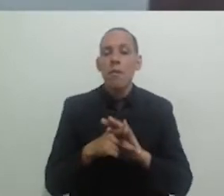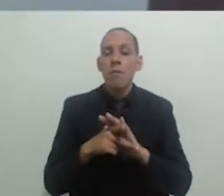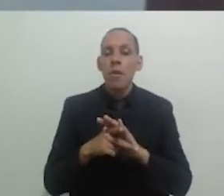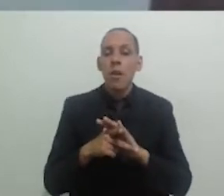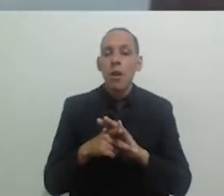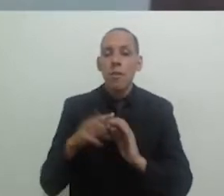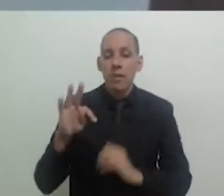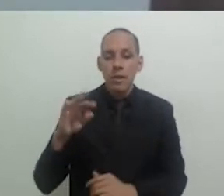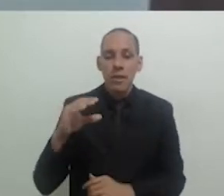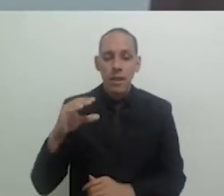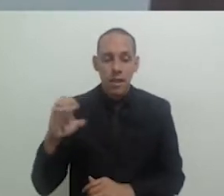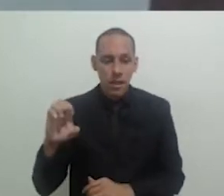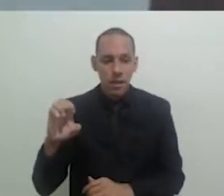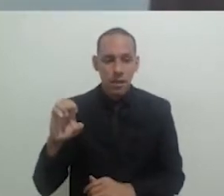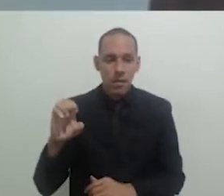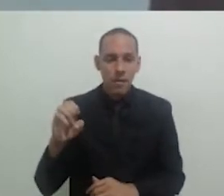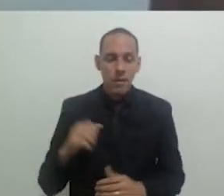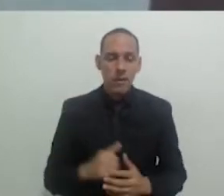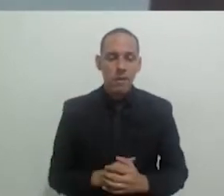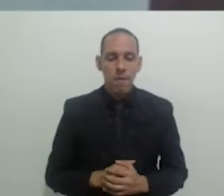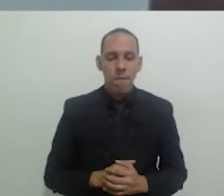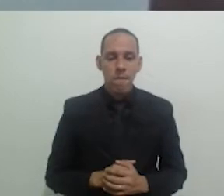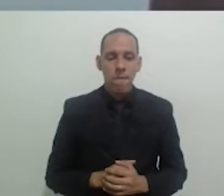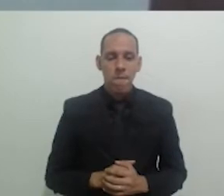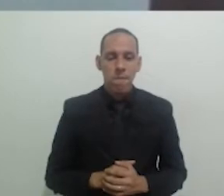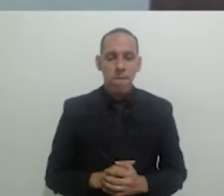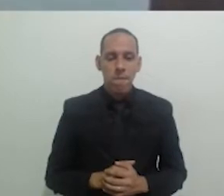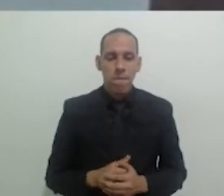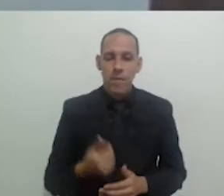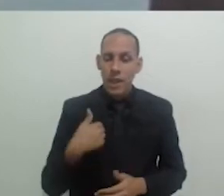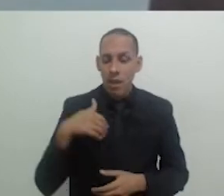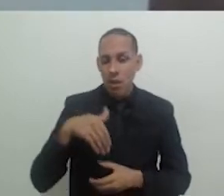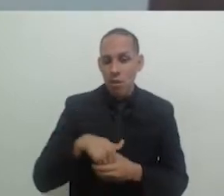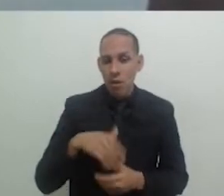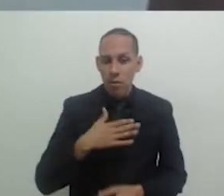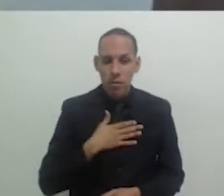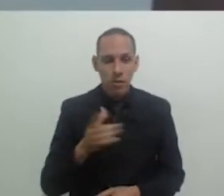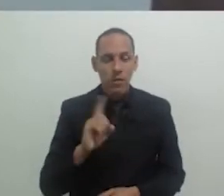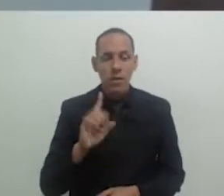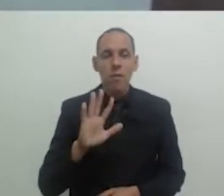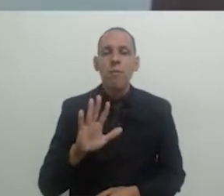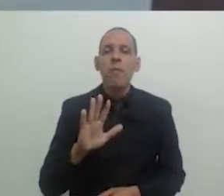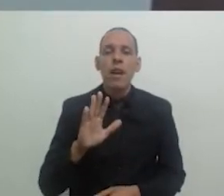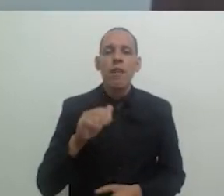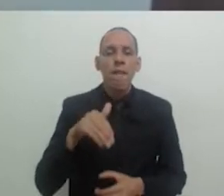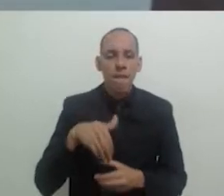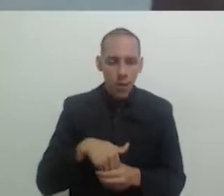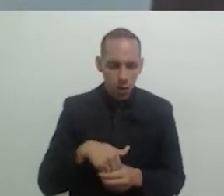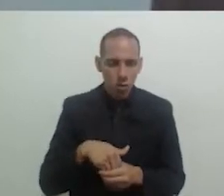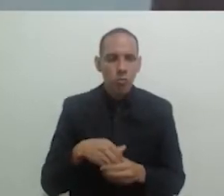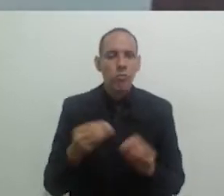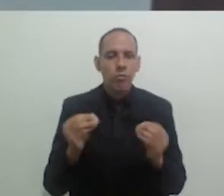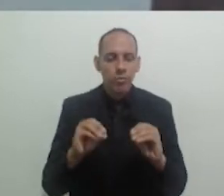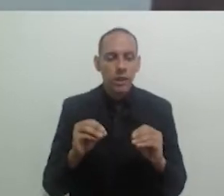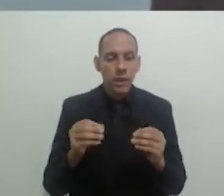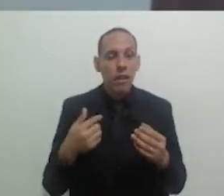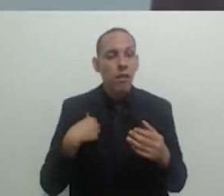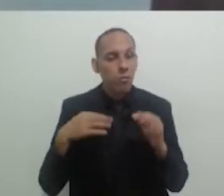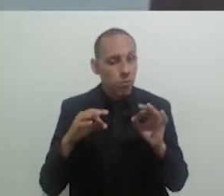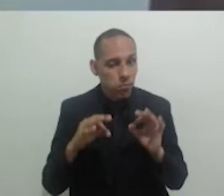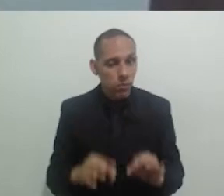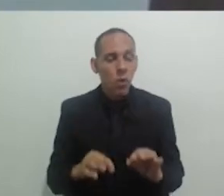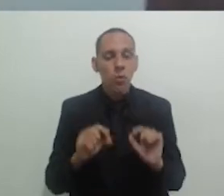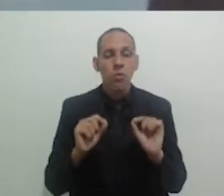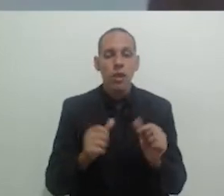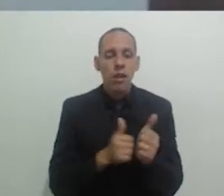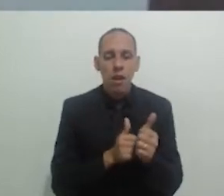que eu não havia proferido meu voto ainda, mas proferi meu voto e aqui eu quero ratificar acompanhando a